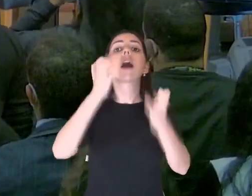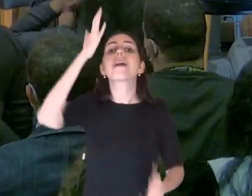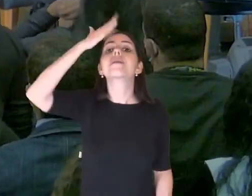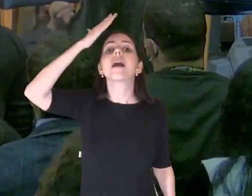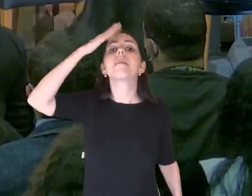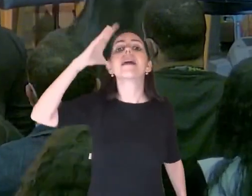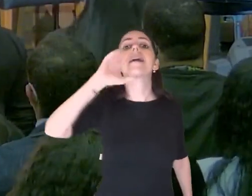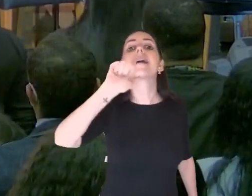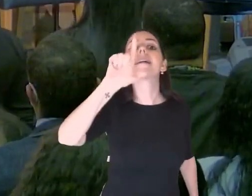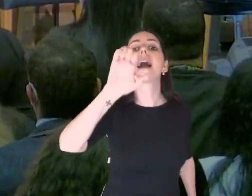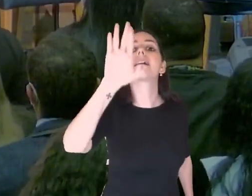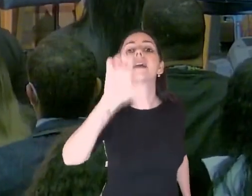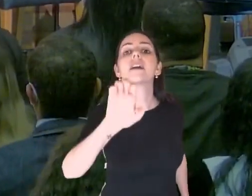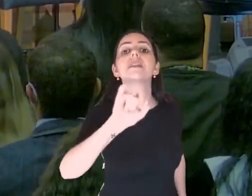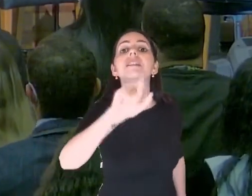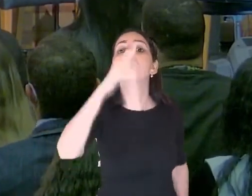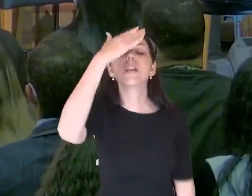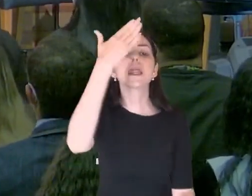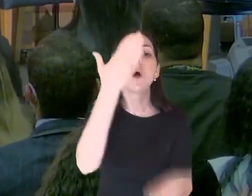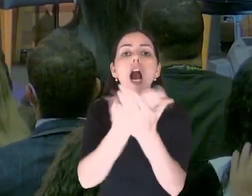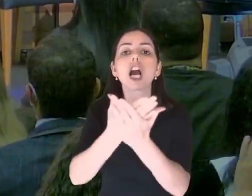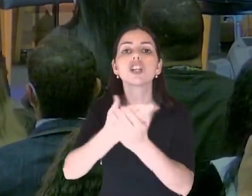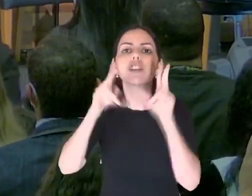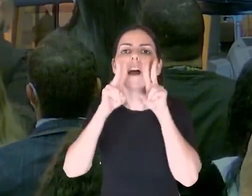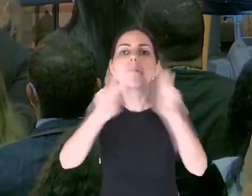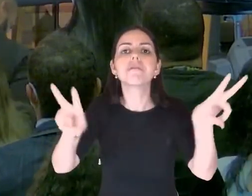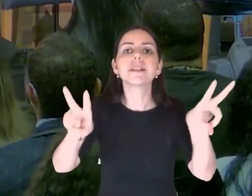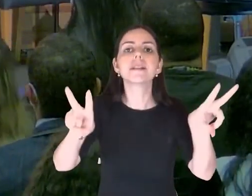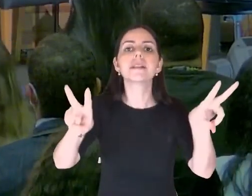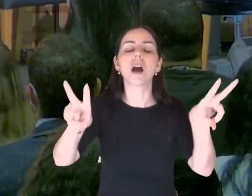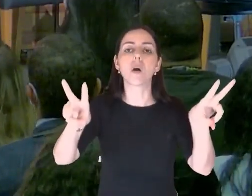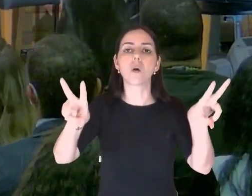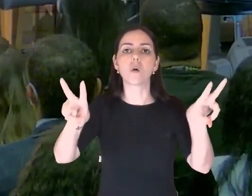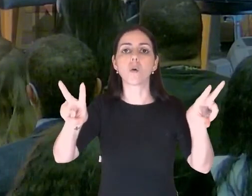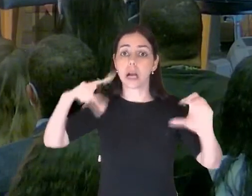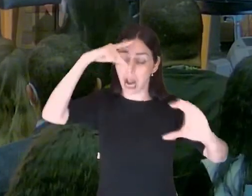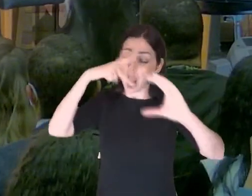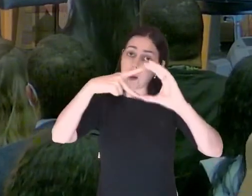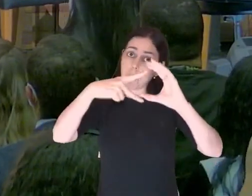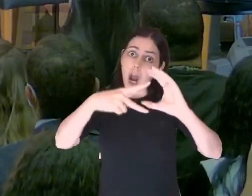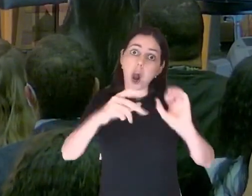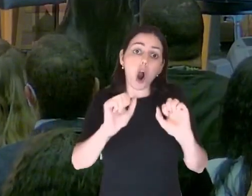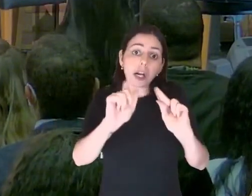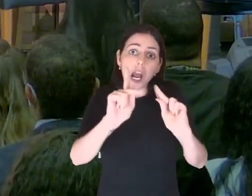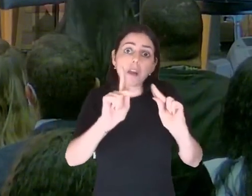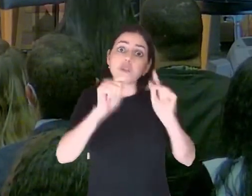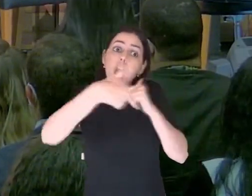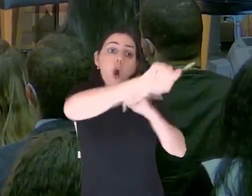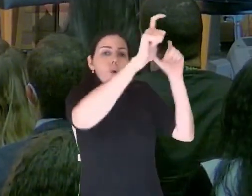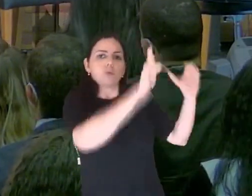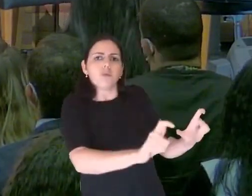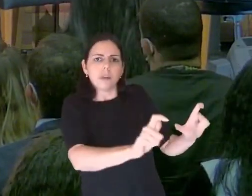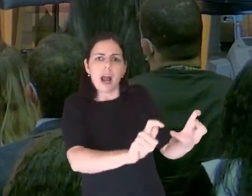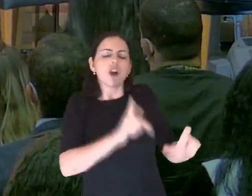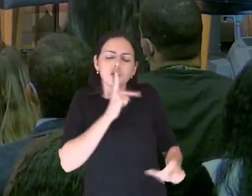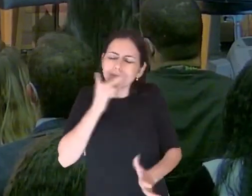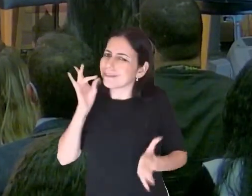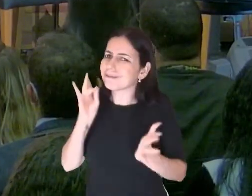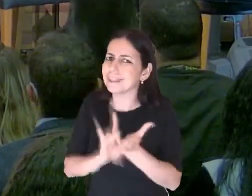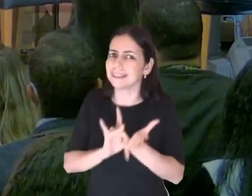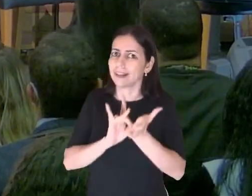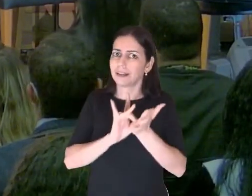Se você não acredita na visão da igreja, você não é um Caleb desse lugar. Desse lugar, pode ser de outro. Estou abrindo o coração